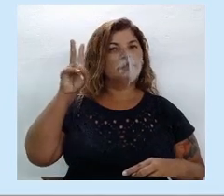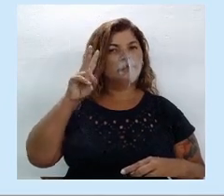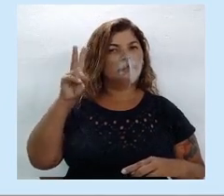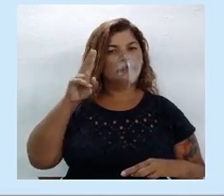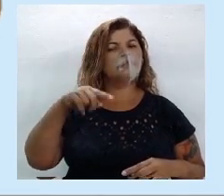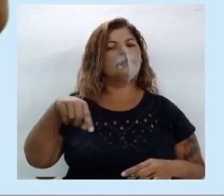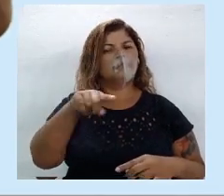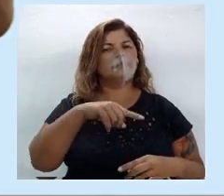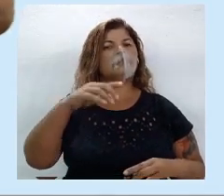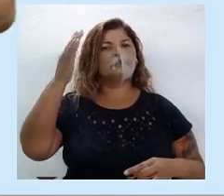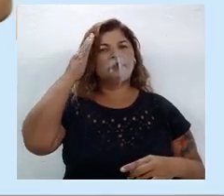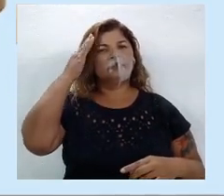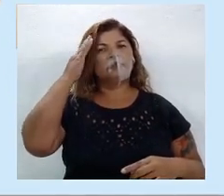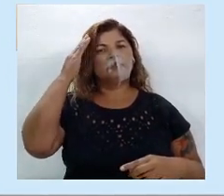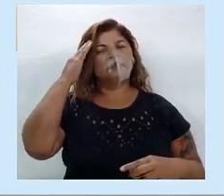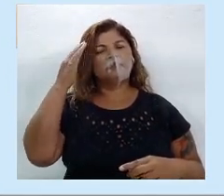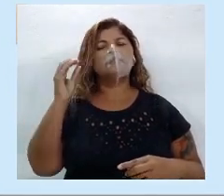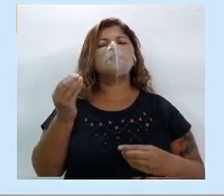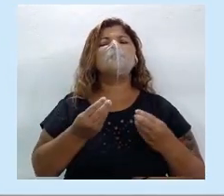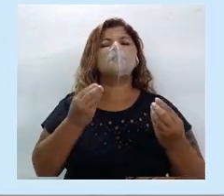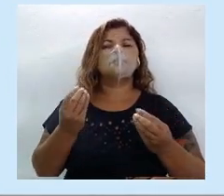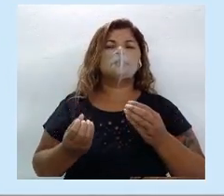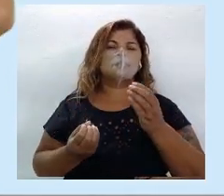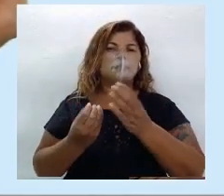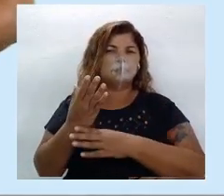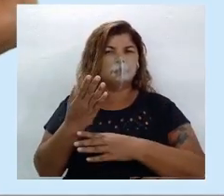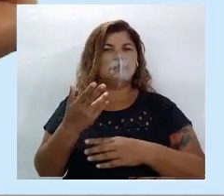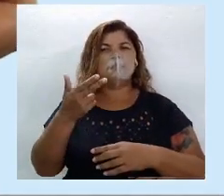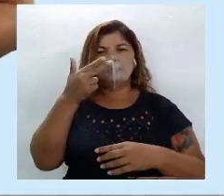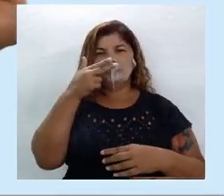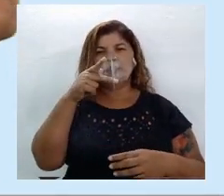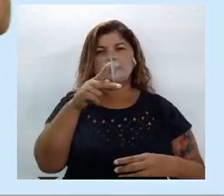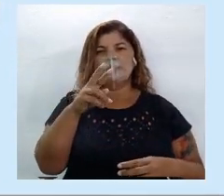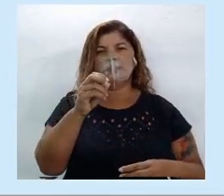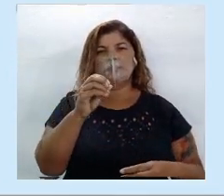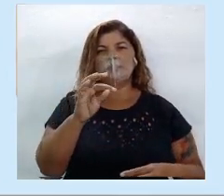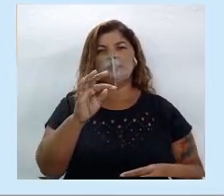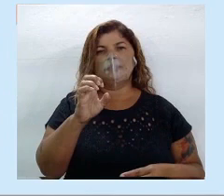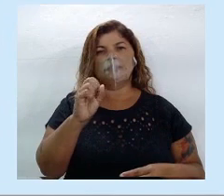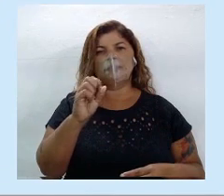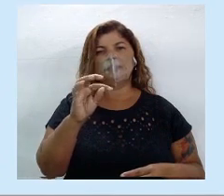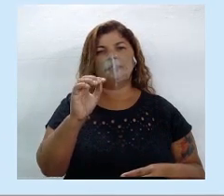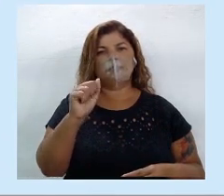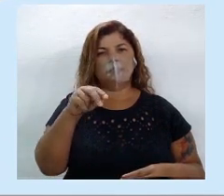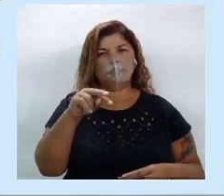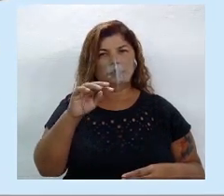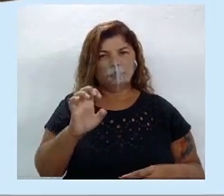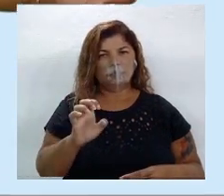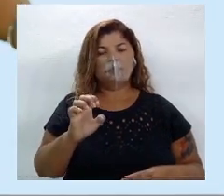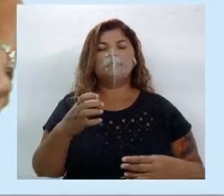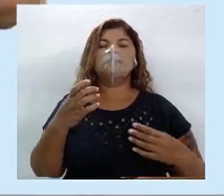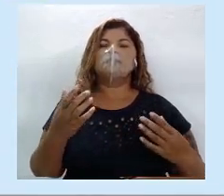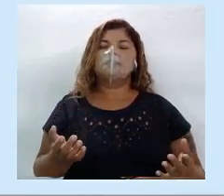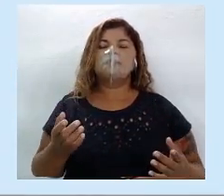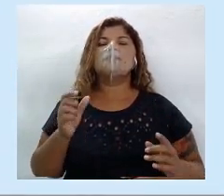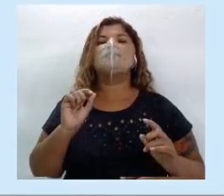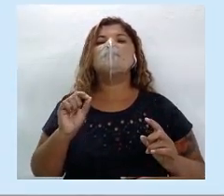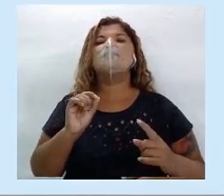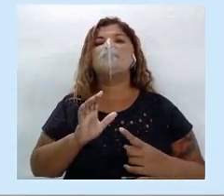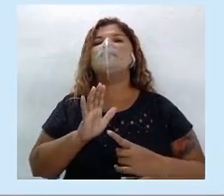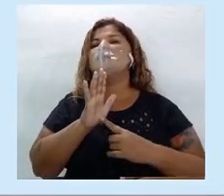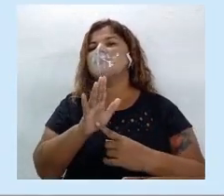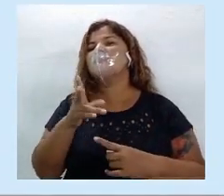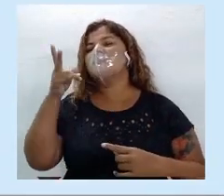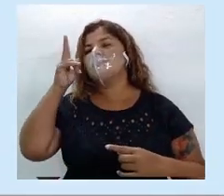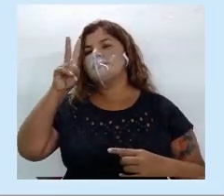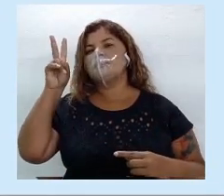conhecer a história para que você entenda de onde vem esta palavra e o que ela suscita, o que ela nos